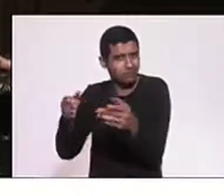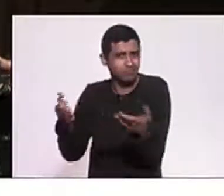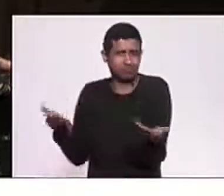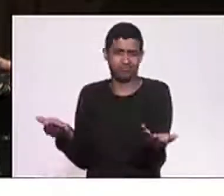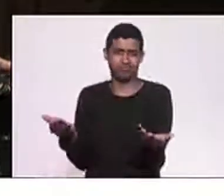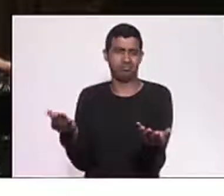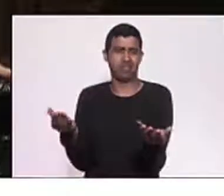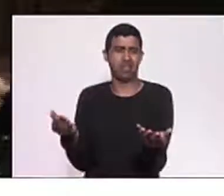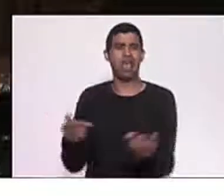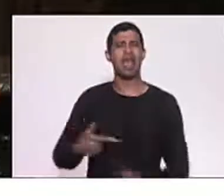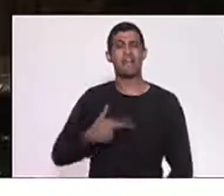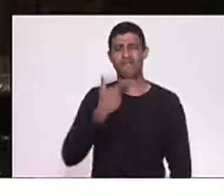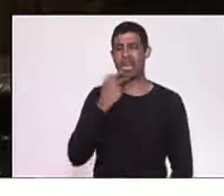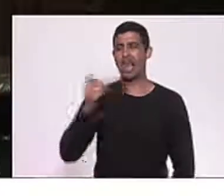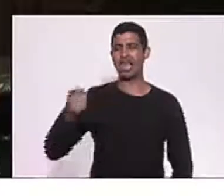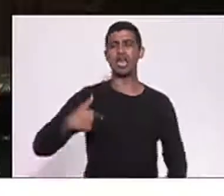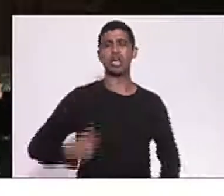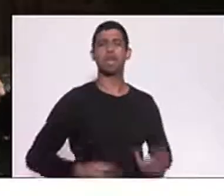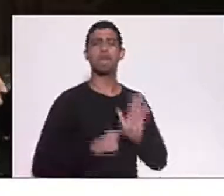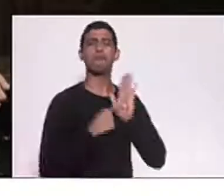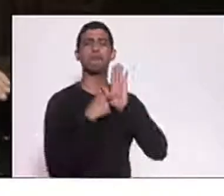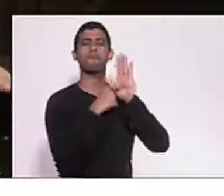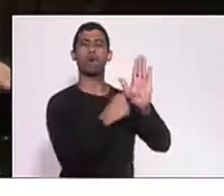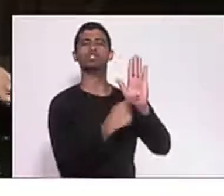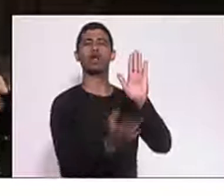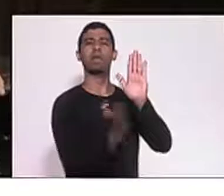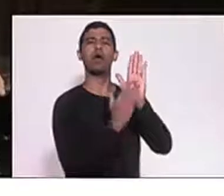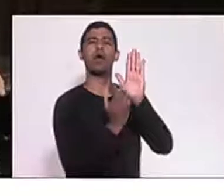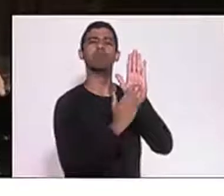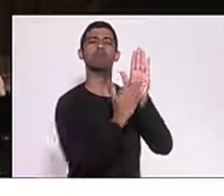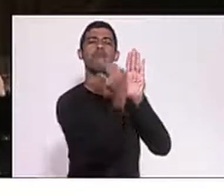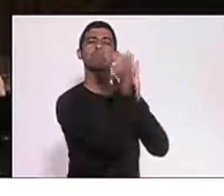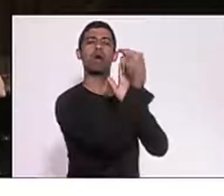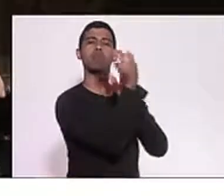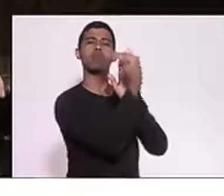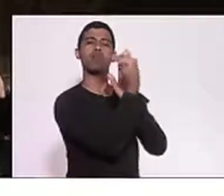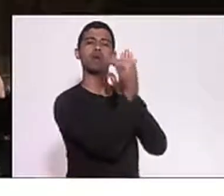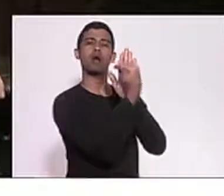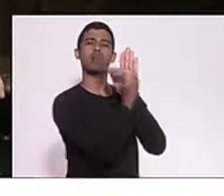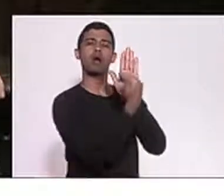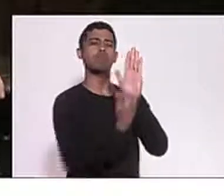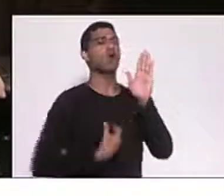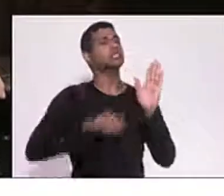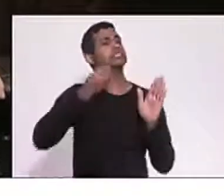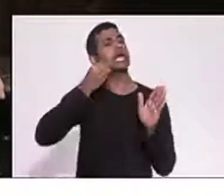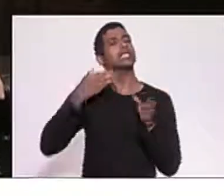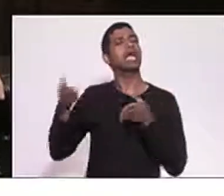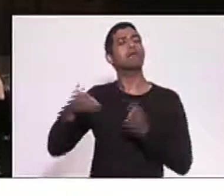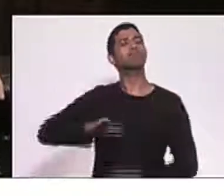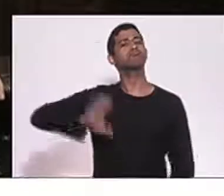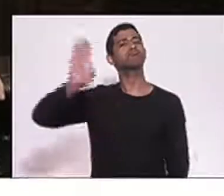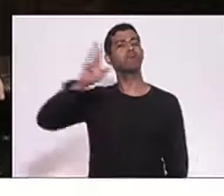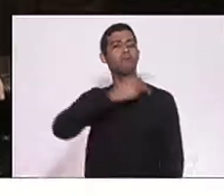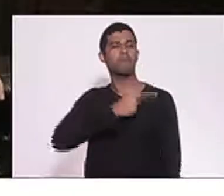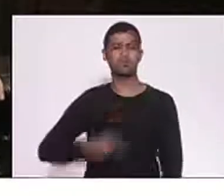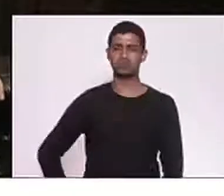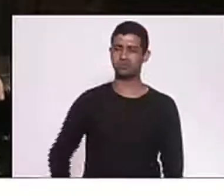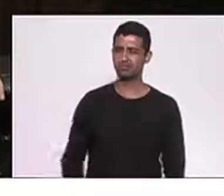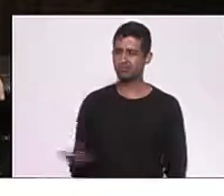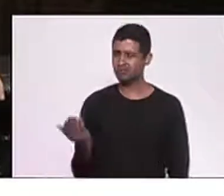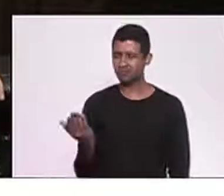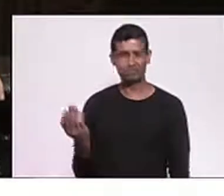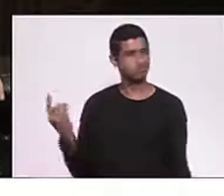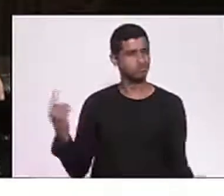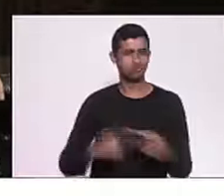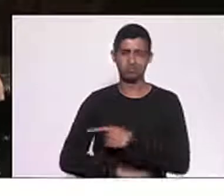por ele ter apresentado uma proposta de ser candidato à presidência da República.